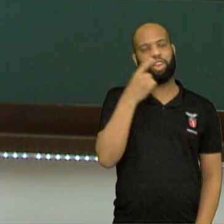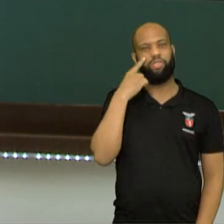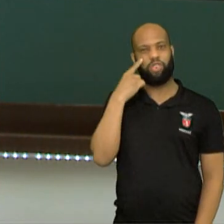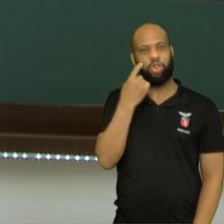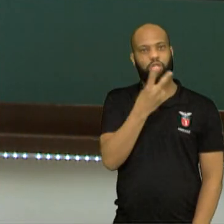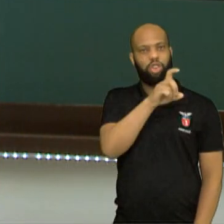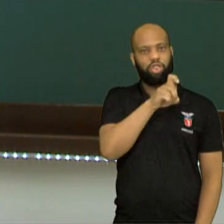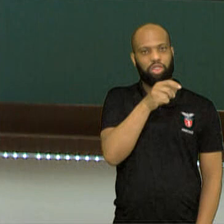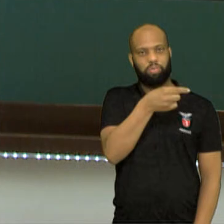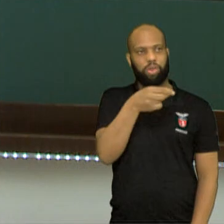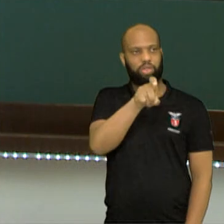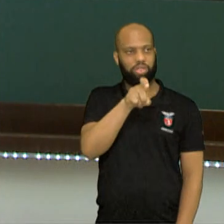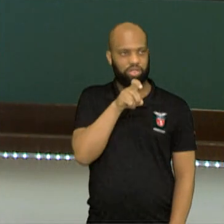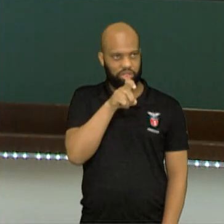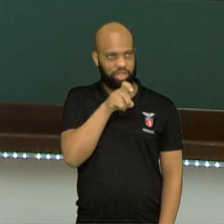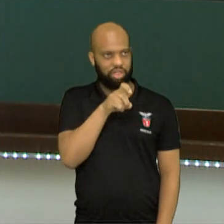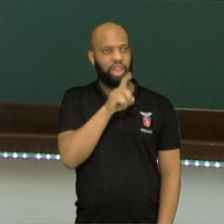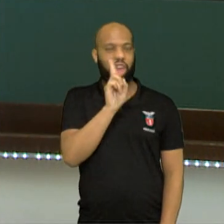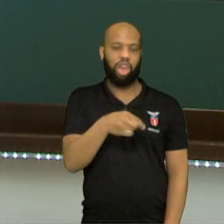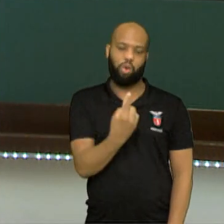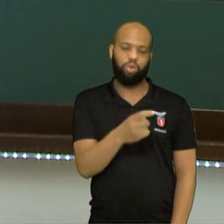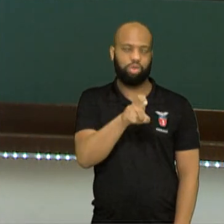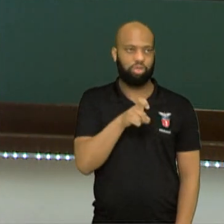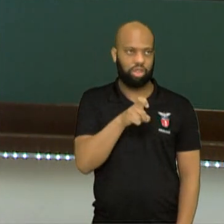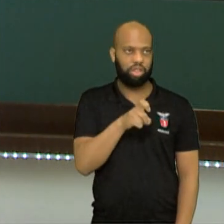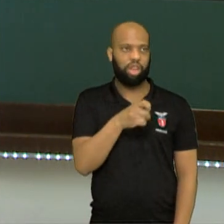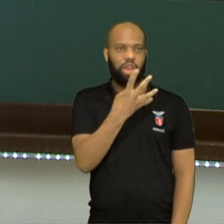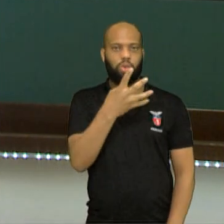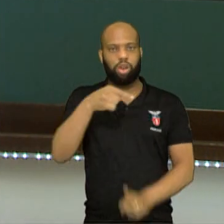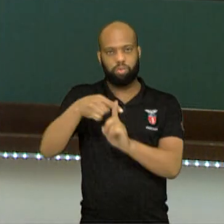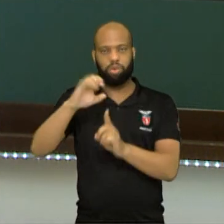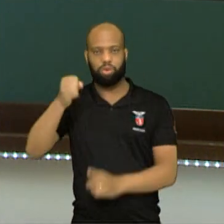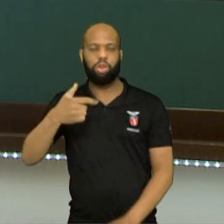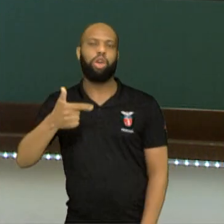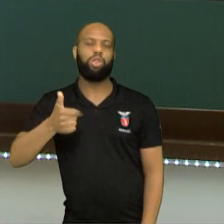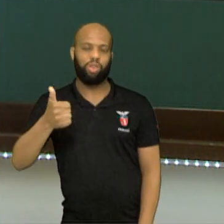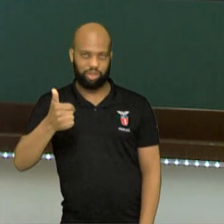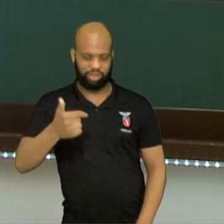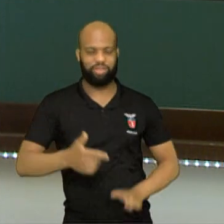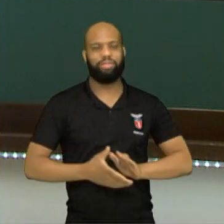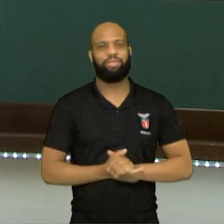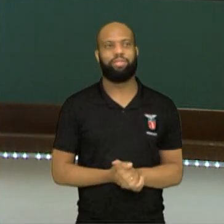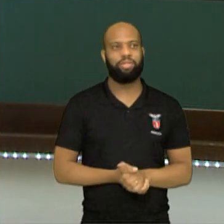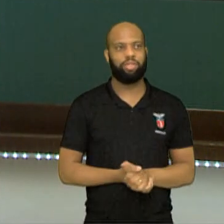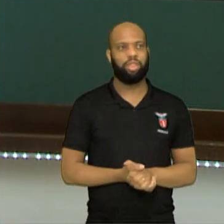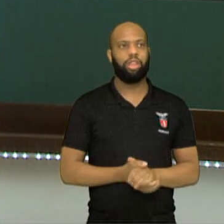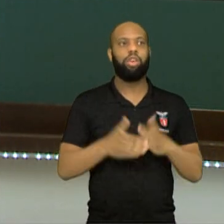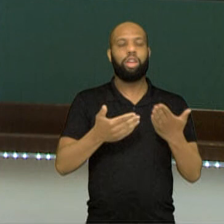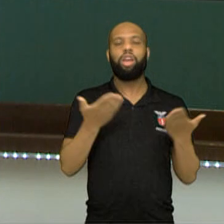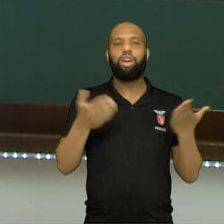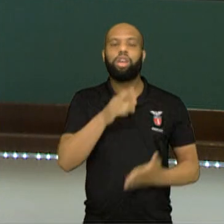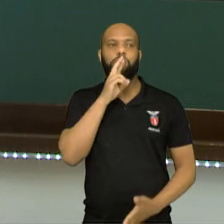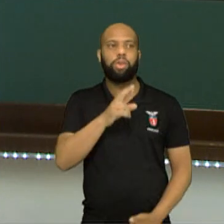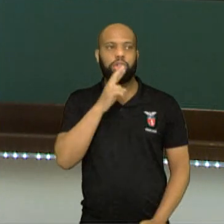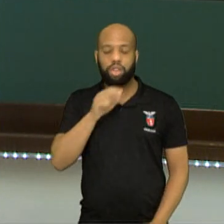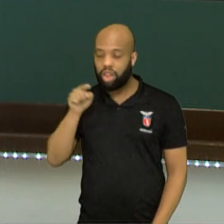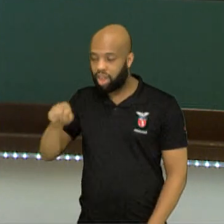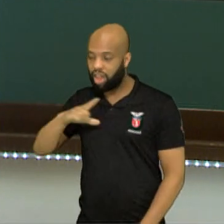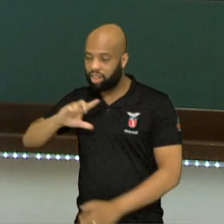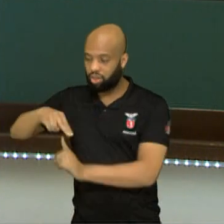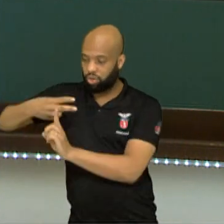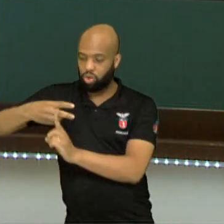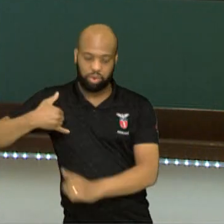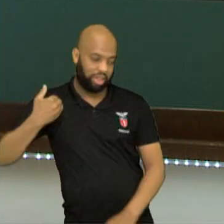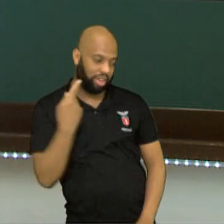aqui o menos x. 2 menos x, 1x. E 4 mais 8, 12. Né? Respondendo, então, Maria, que tem o